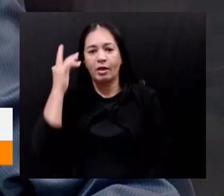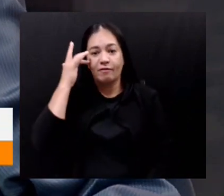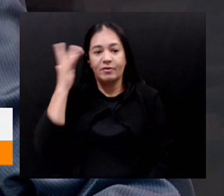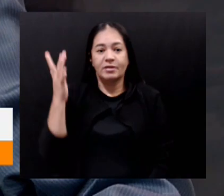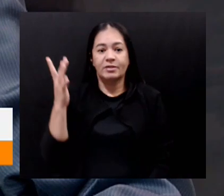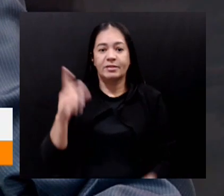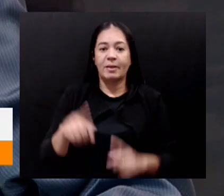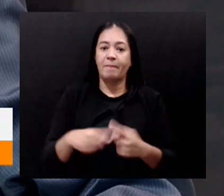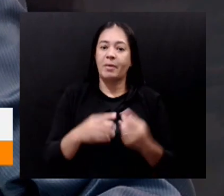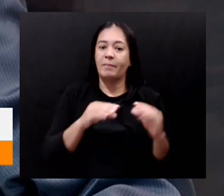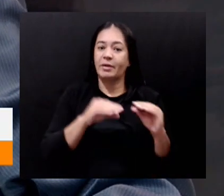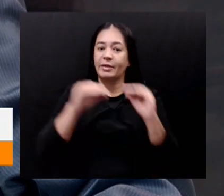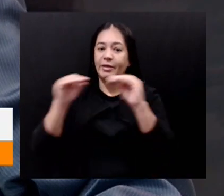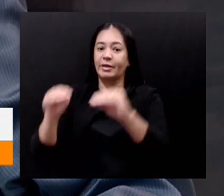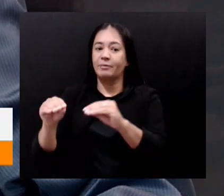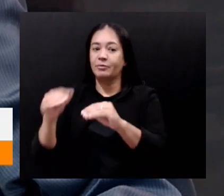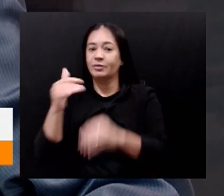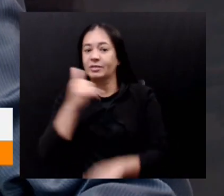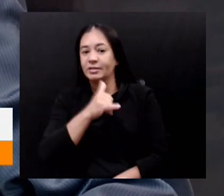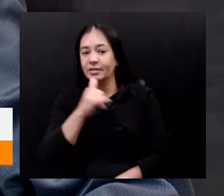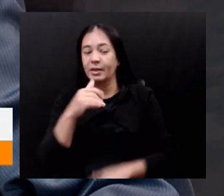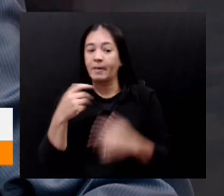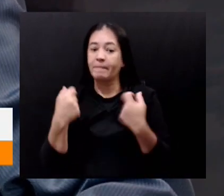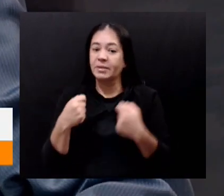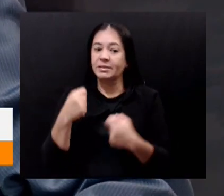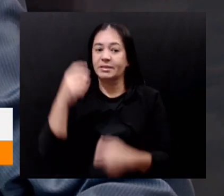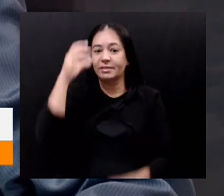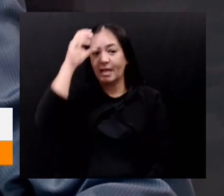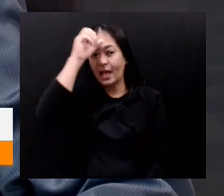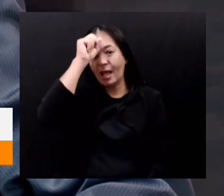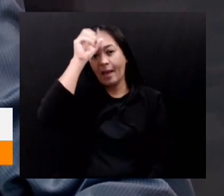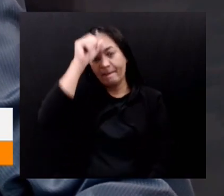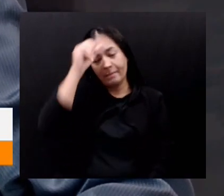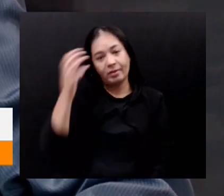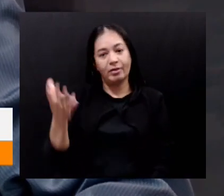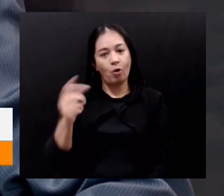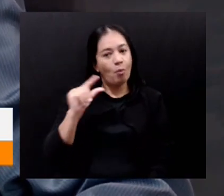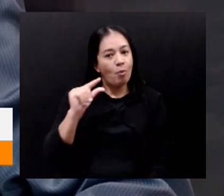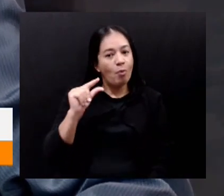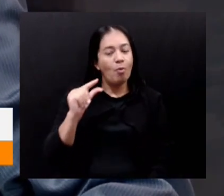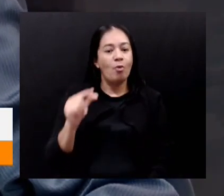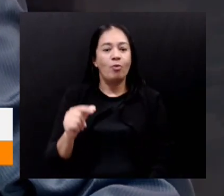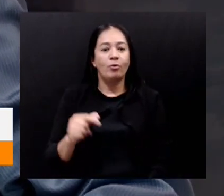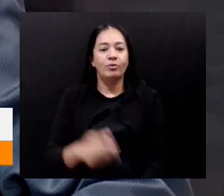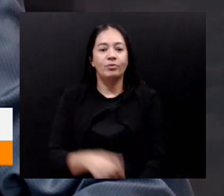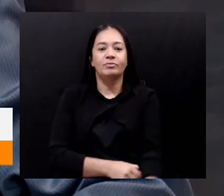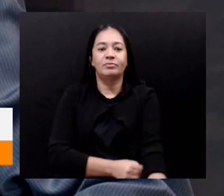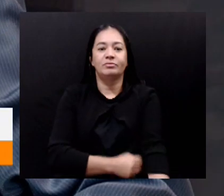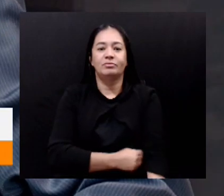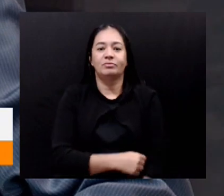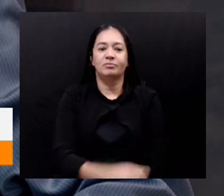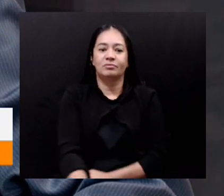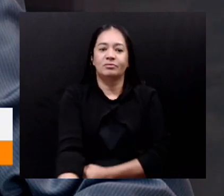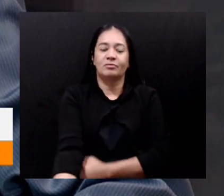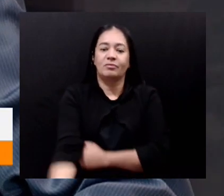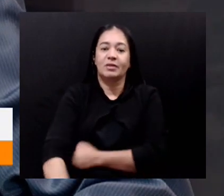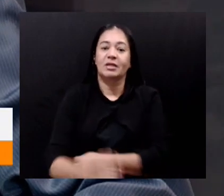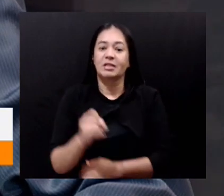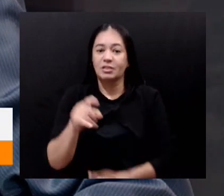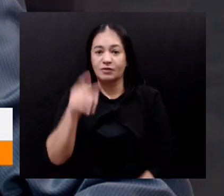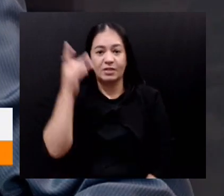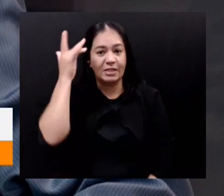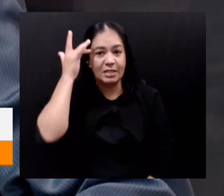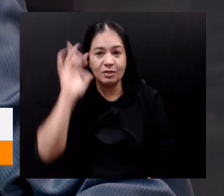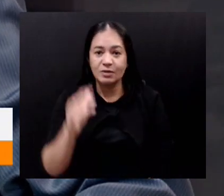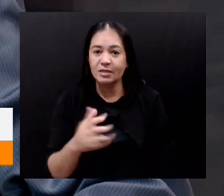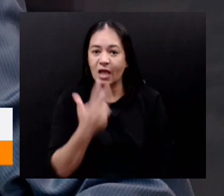aprender o italiano, tem que pelo menos arranhar um italiano. Sempre digo: Sim. não vá até a Itália sem falar italiano, porque você não vai conseguir